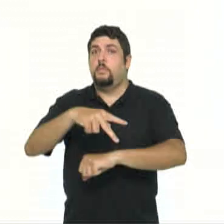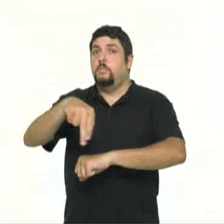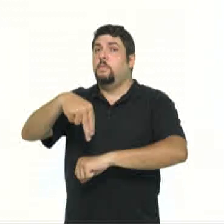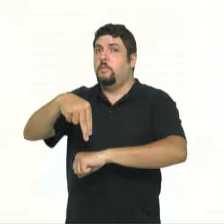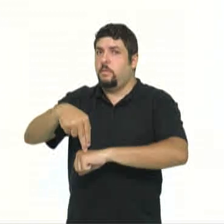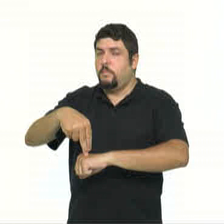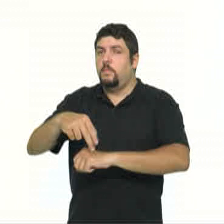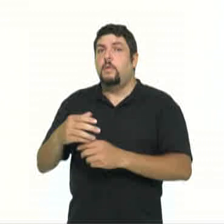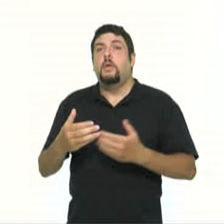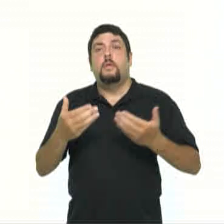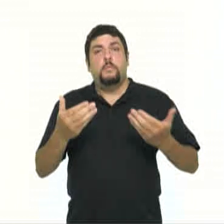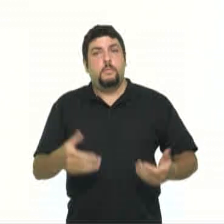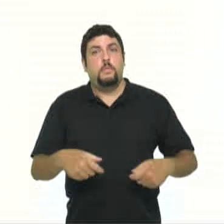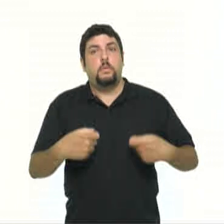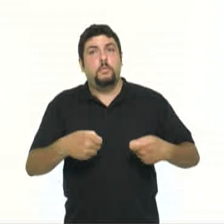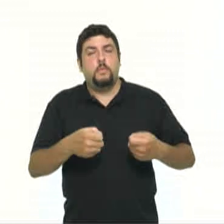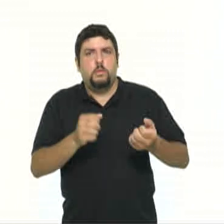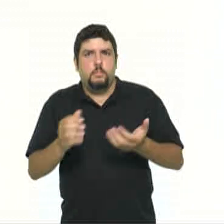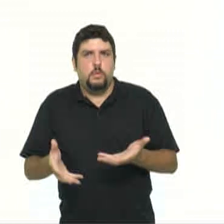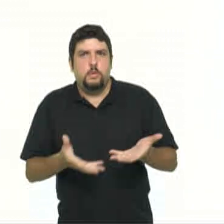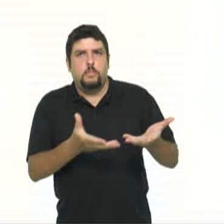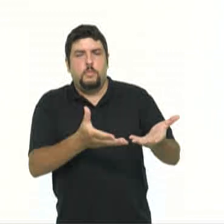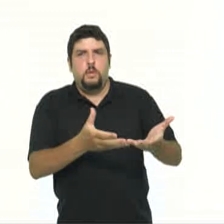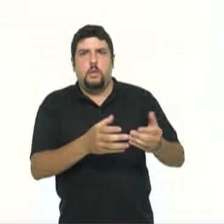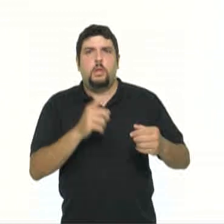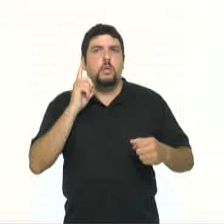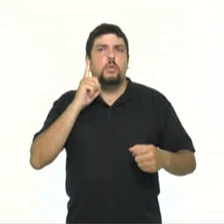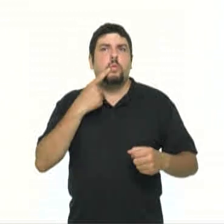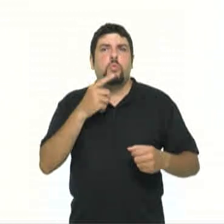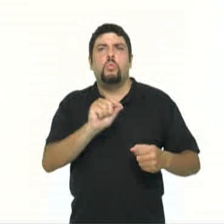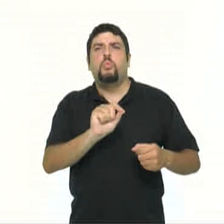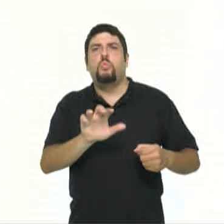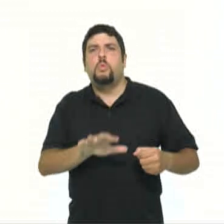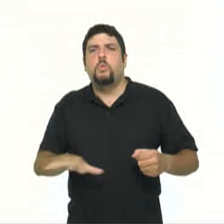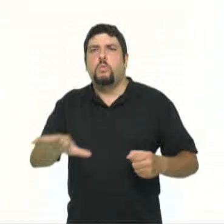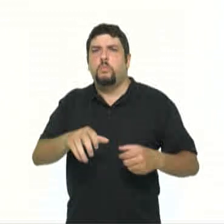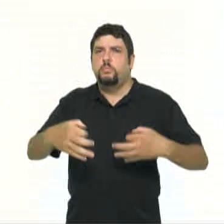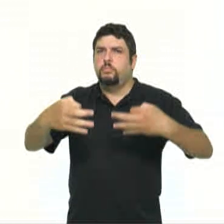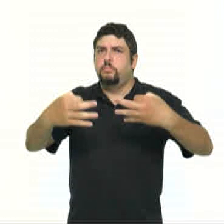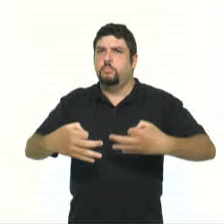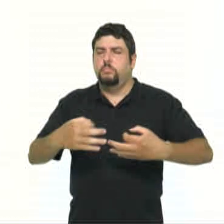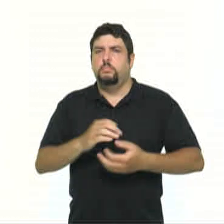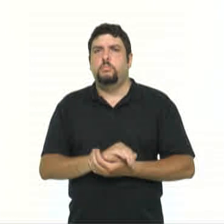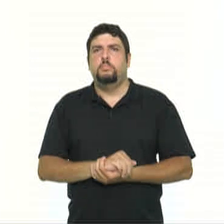deve ser efetivada aos surdos pelos agentes adequados.